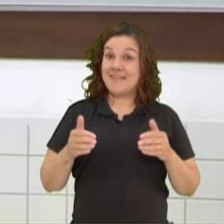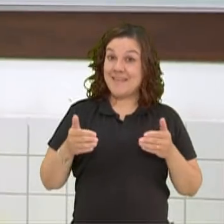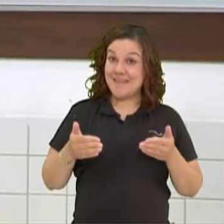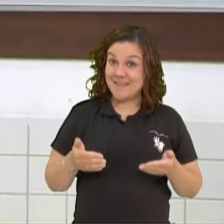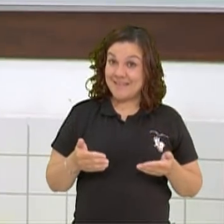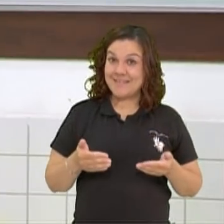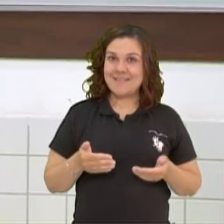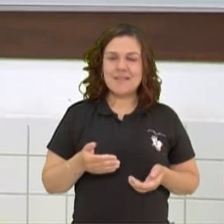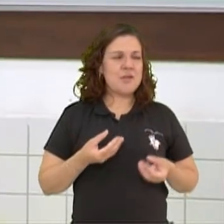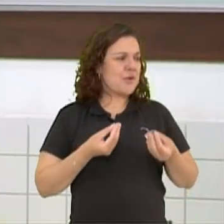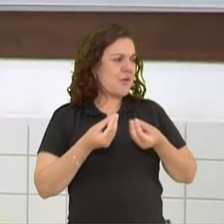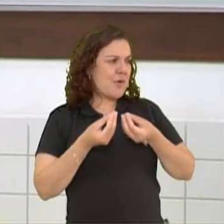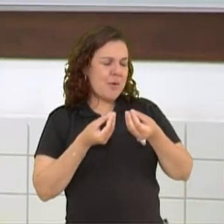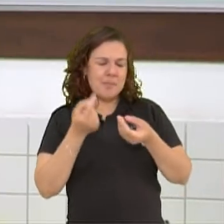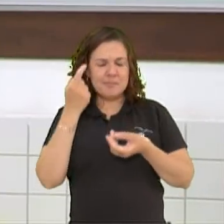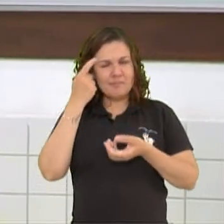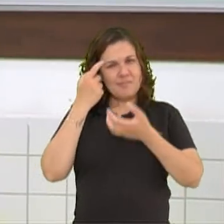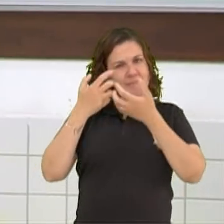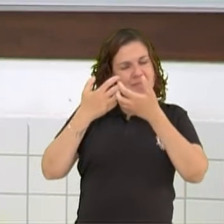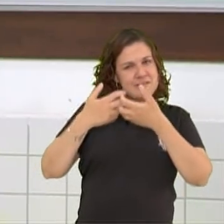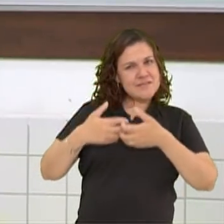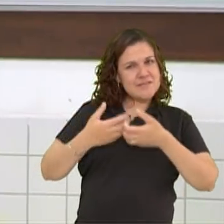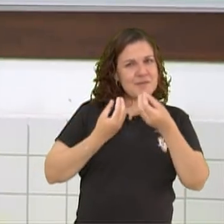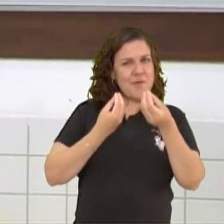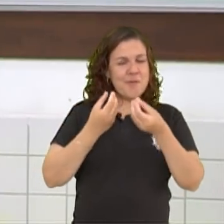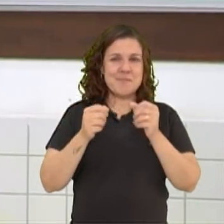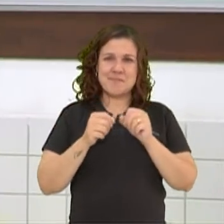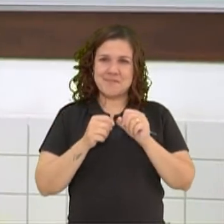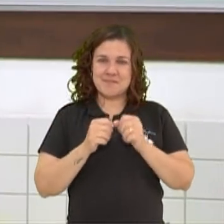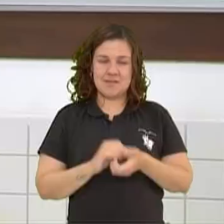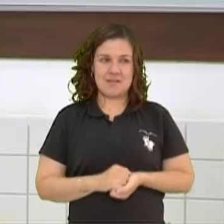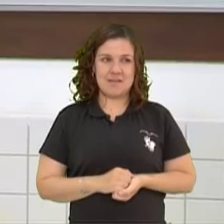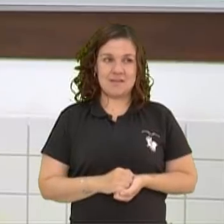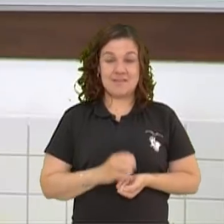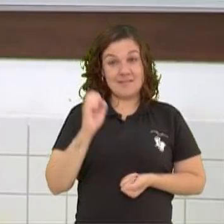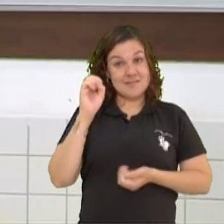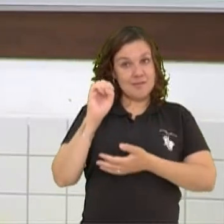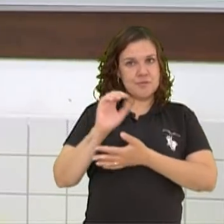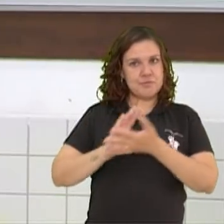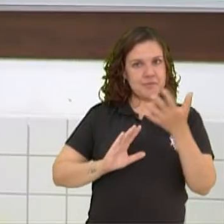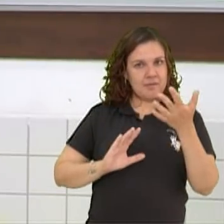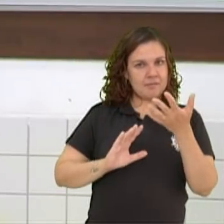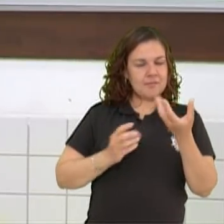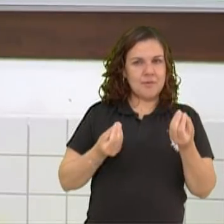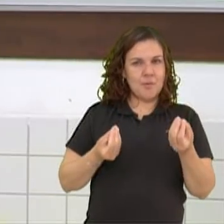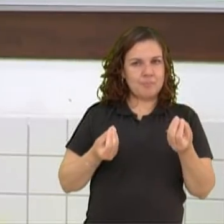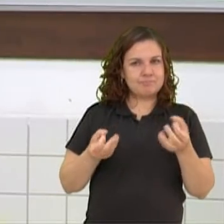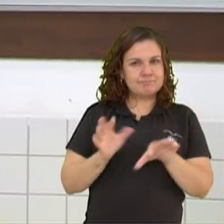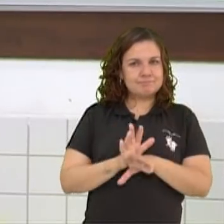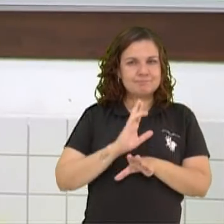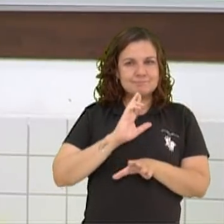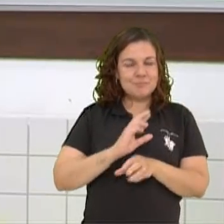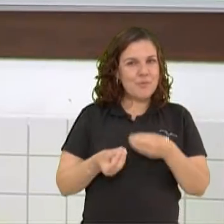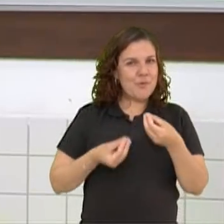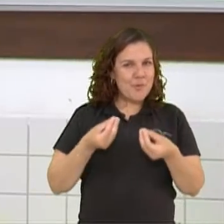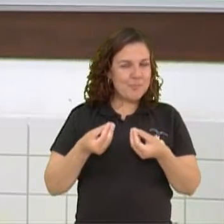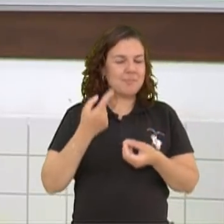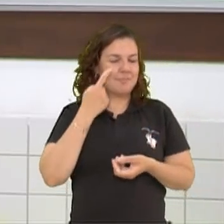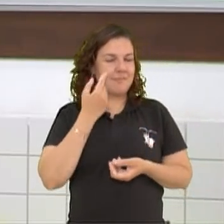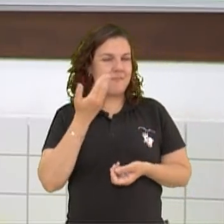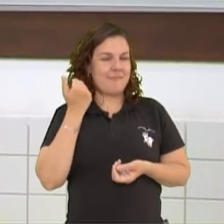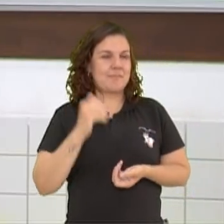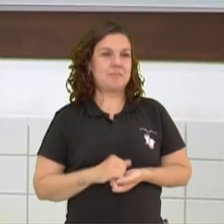E aí, pessoal, como que vocês pensaram, como que vocês realizaram essa a solução desse probleminha? Mas vamos